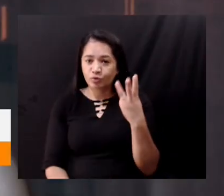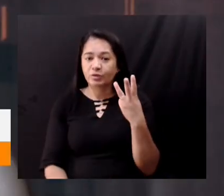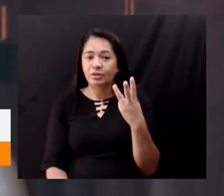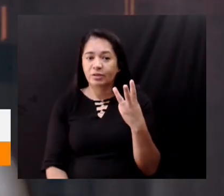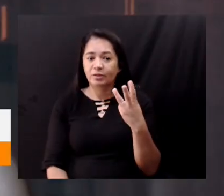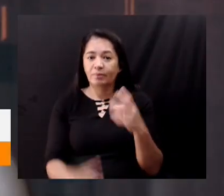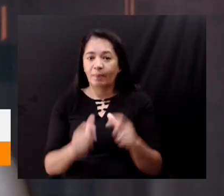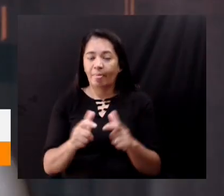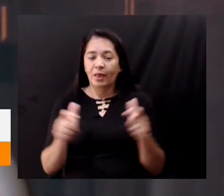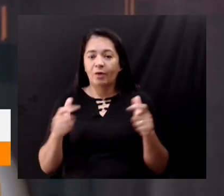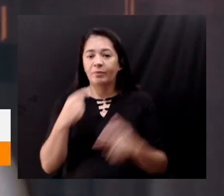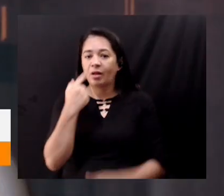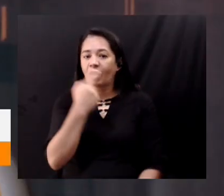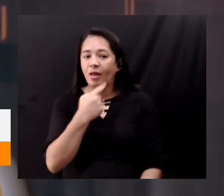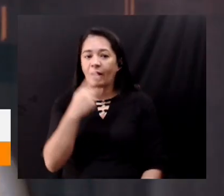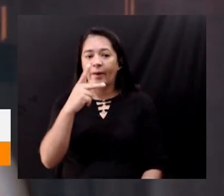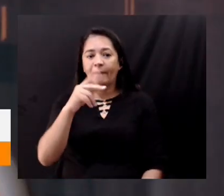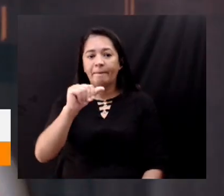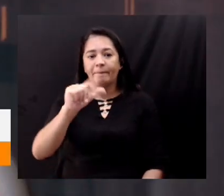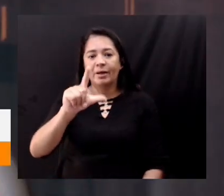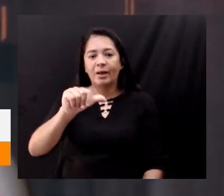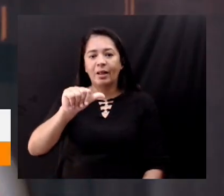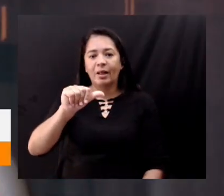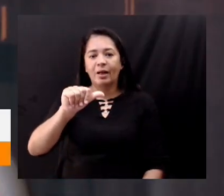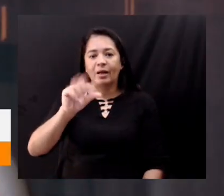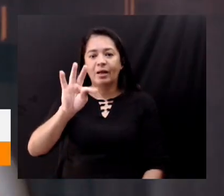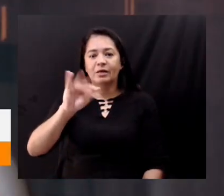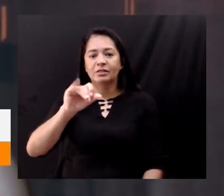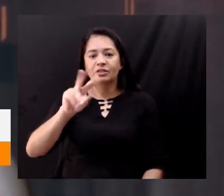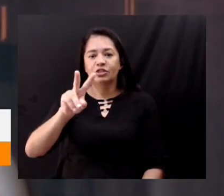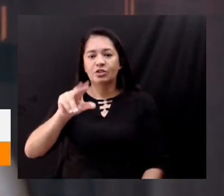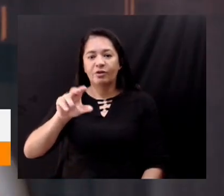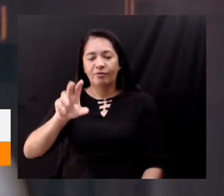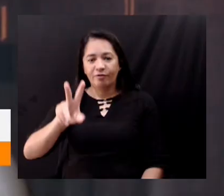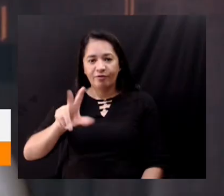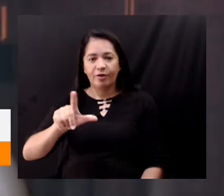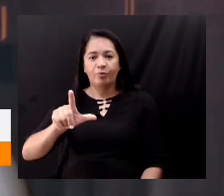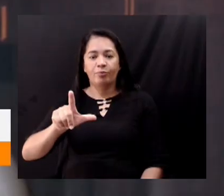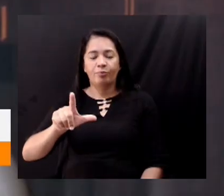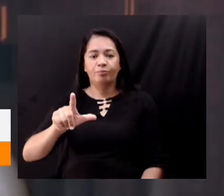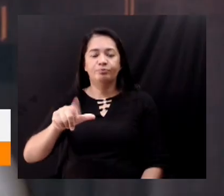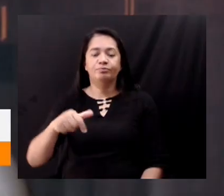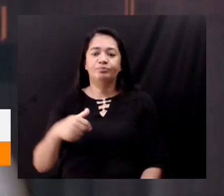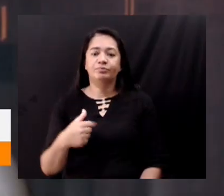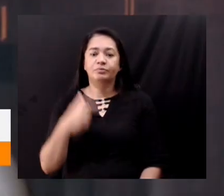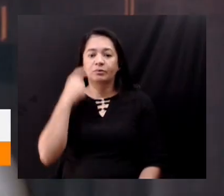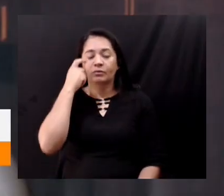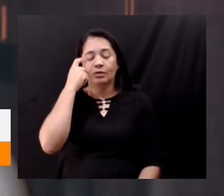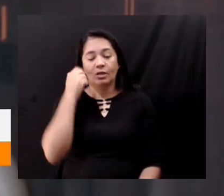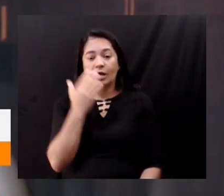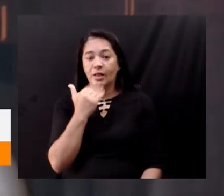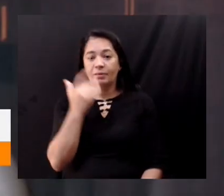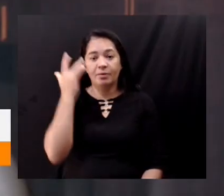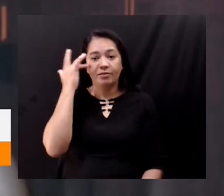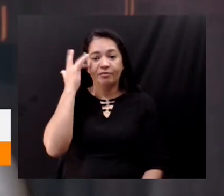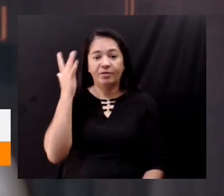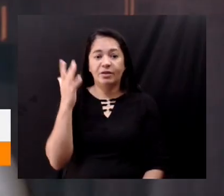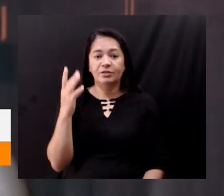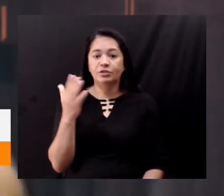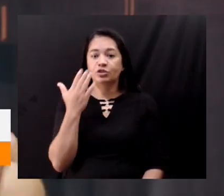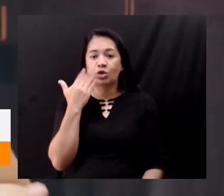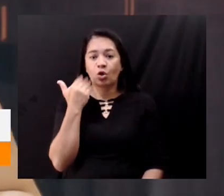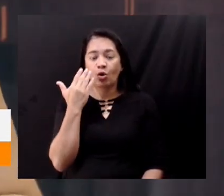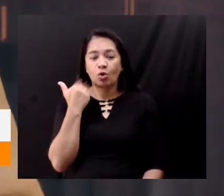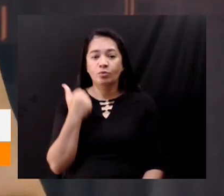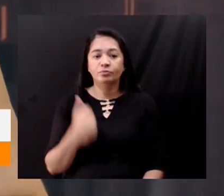desse alimento, ele fica muito mais prazeroso para o nosso paladar, e são alimentos muito fáceis de a gente consumir. Uhum. Calorias